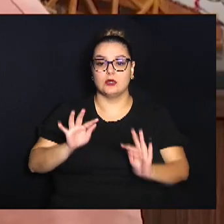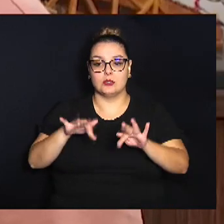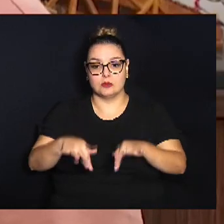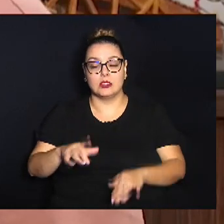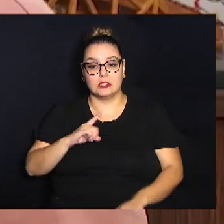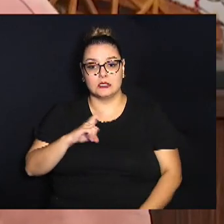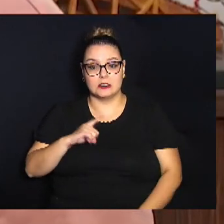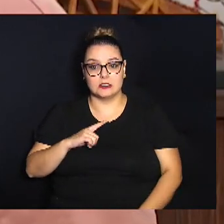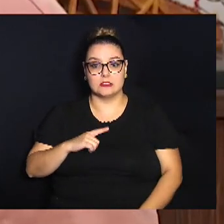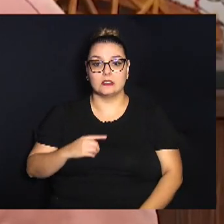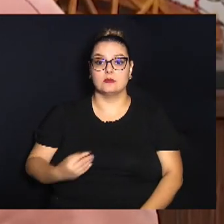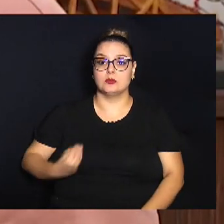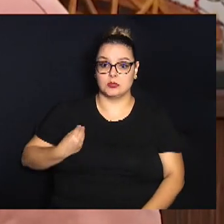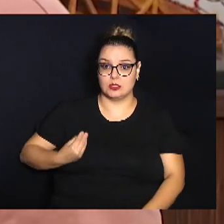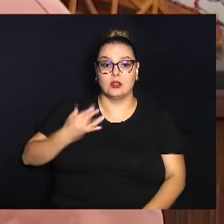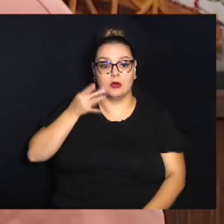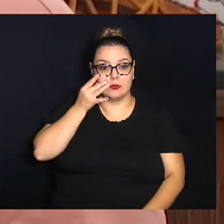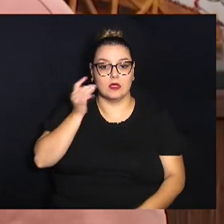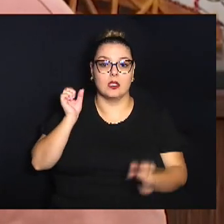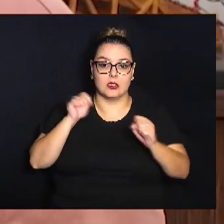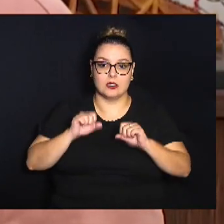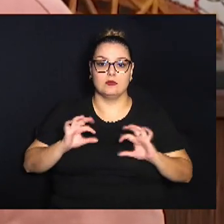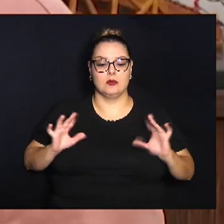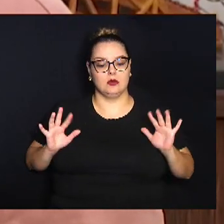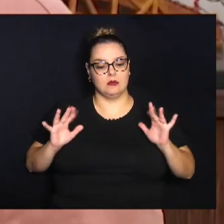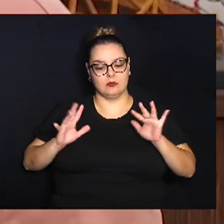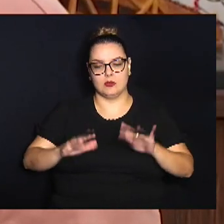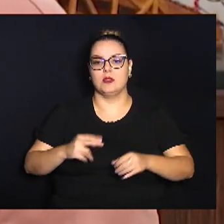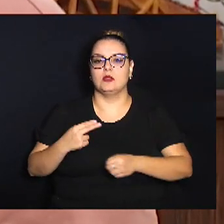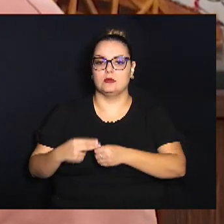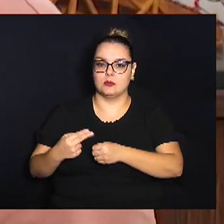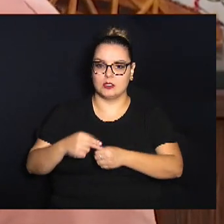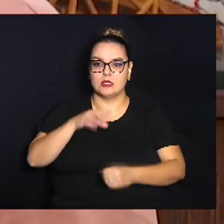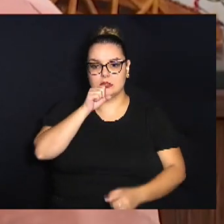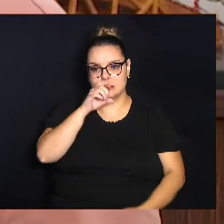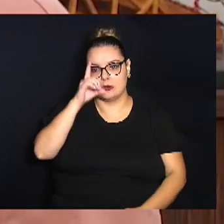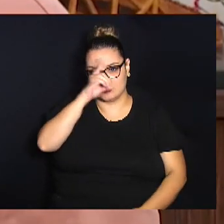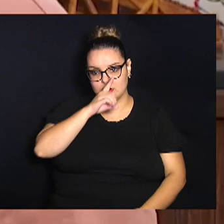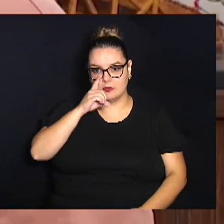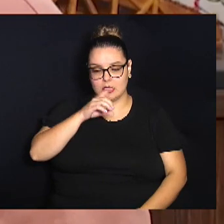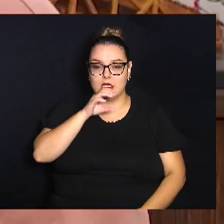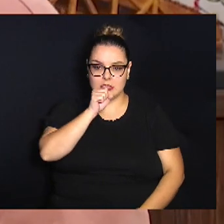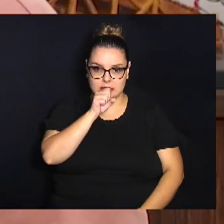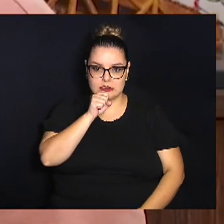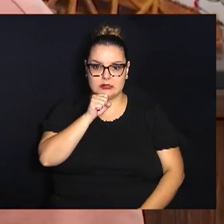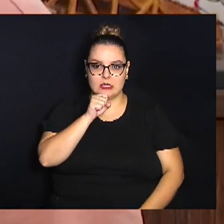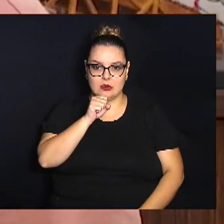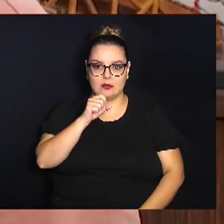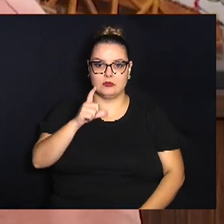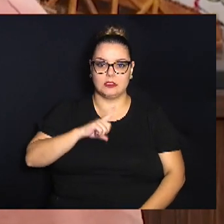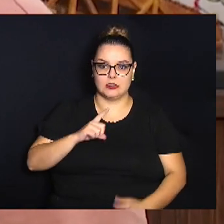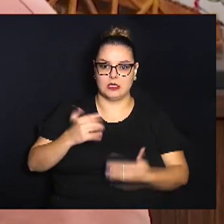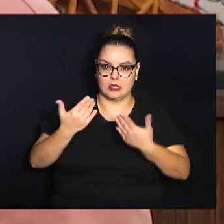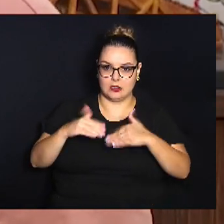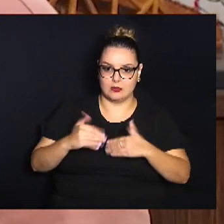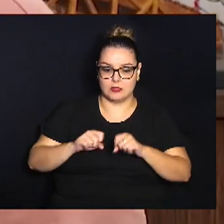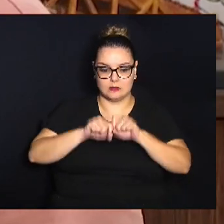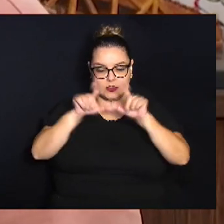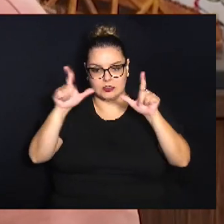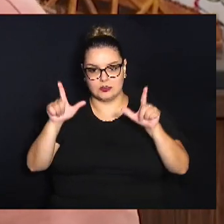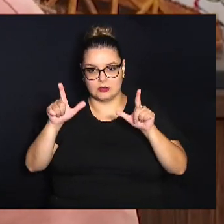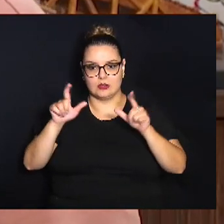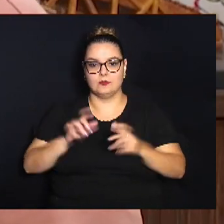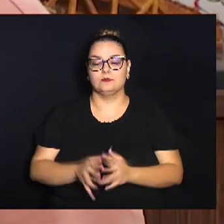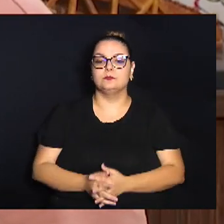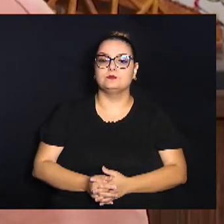uma fase presencial. Aí sim vem todo mundo aqui para a Unicamp, de sábado e domingo. Sábado tem a prova, sábado de manhã, nós